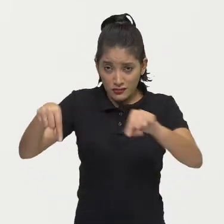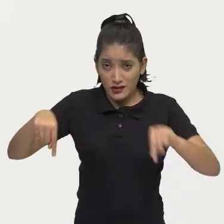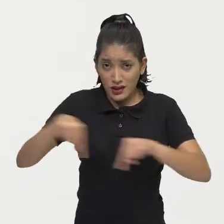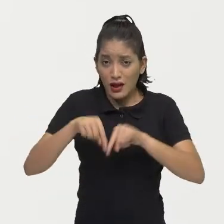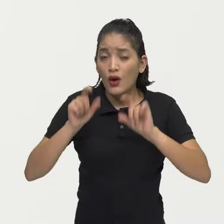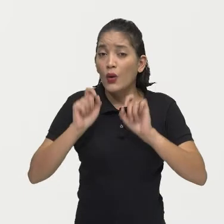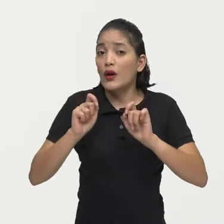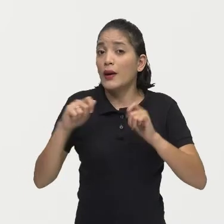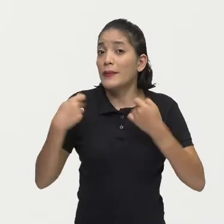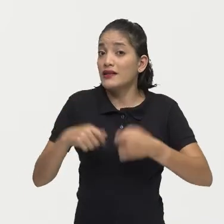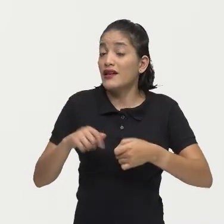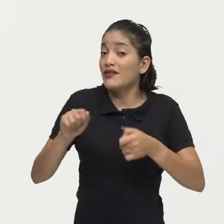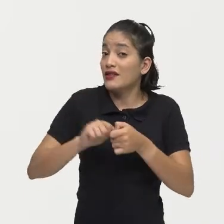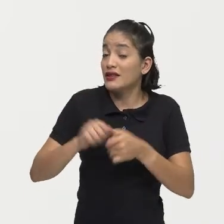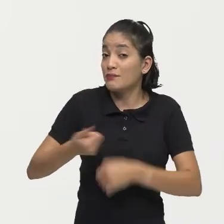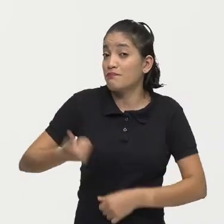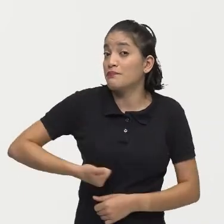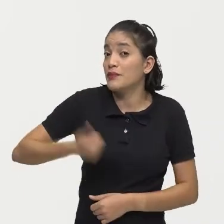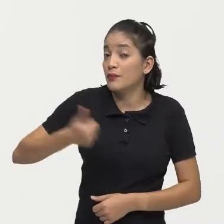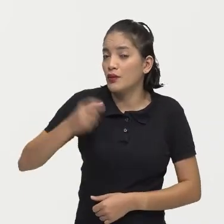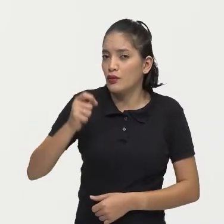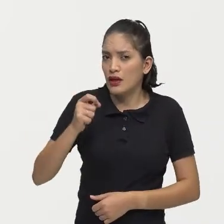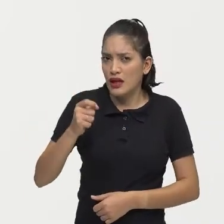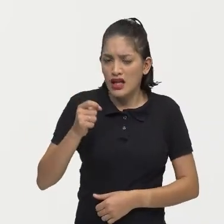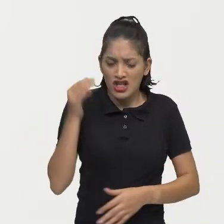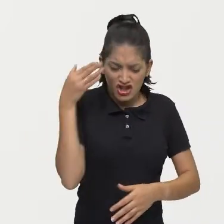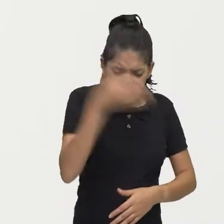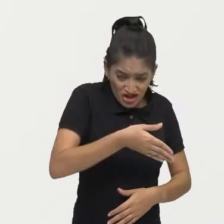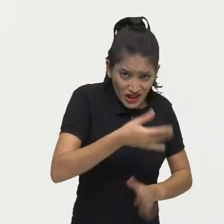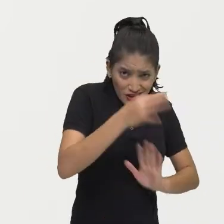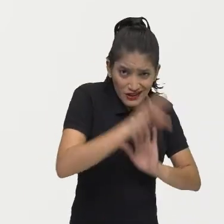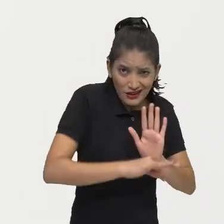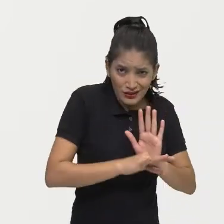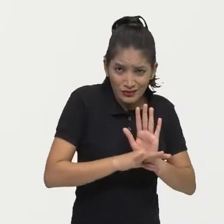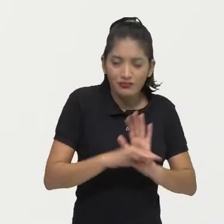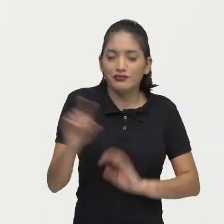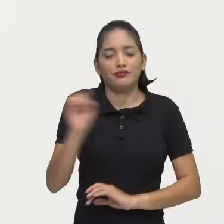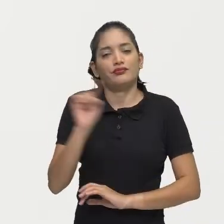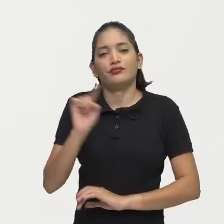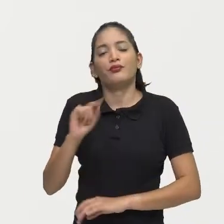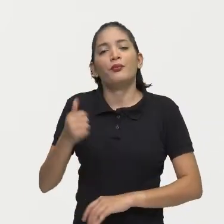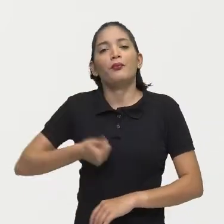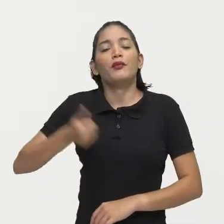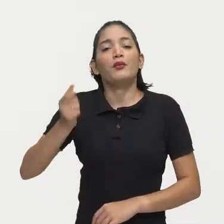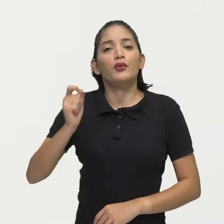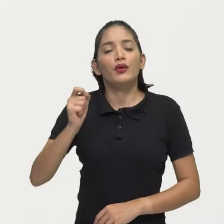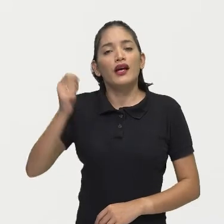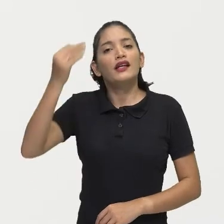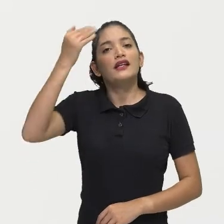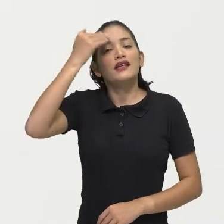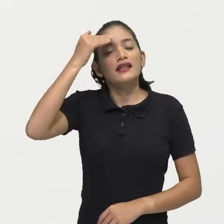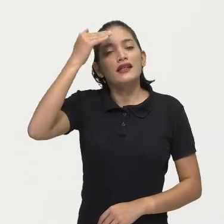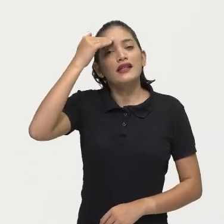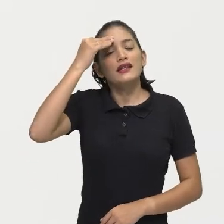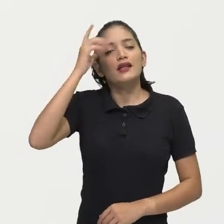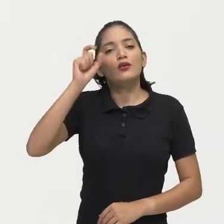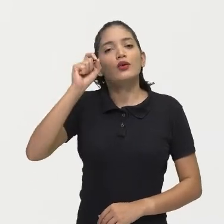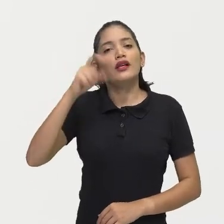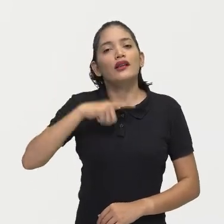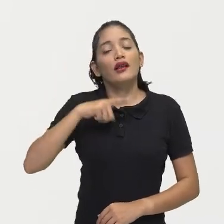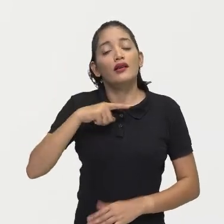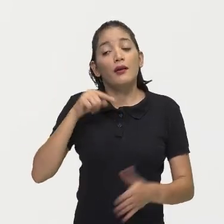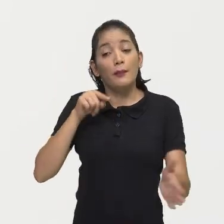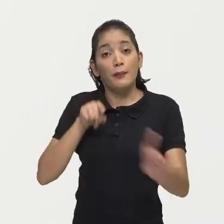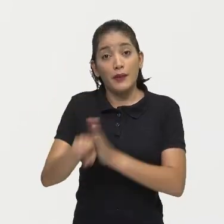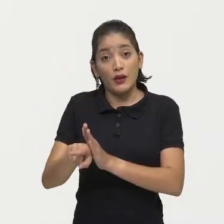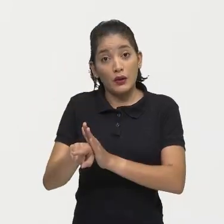fazer? A primeira coisa, tá, gente? É ir direto para o texto? Não, você não vai para o texto, não. Primeiro você vai compreender a pergunta,